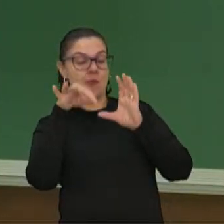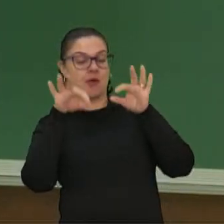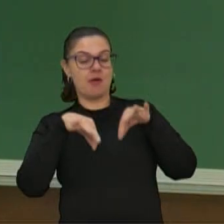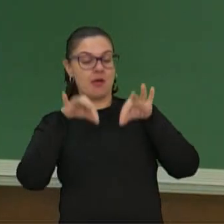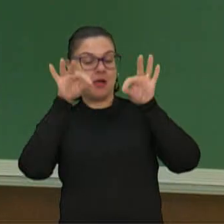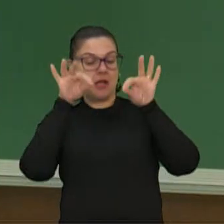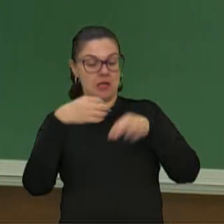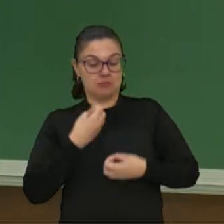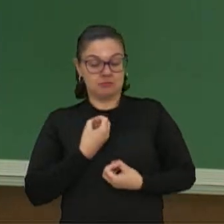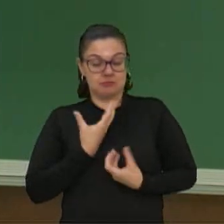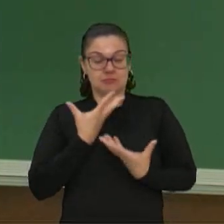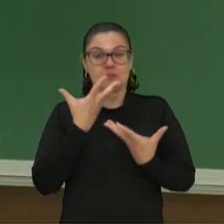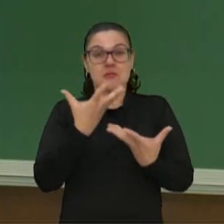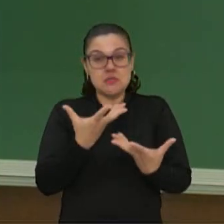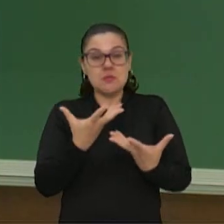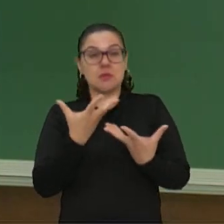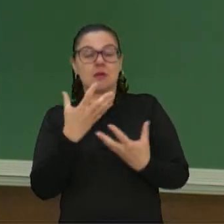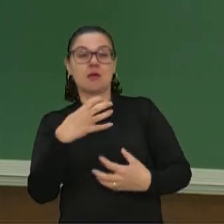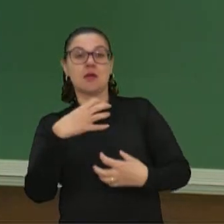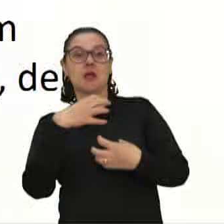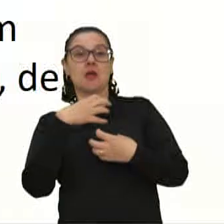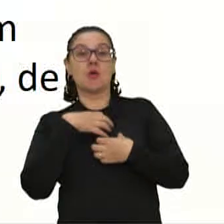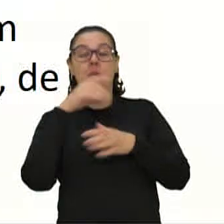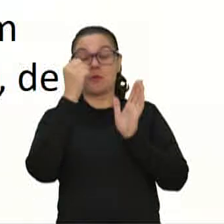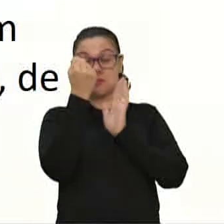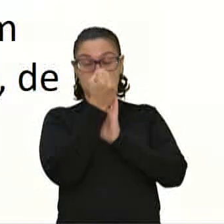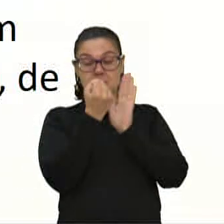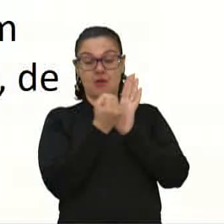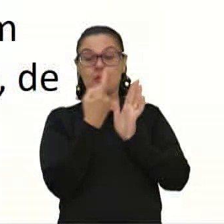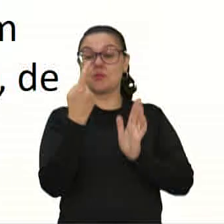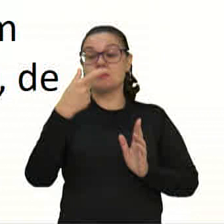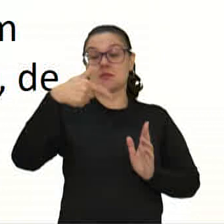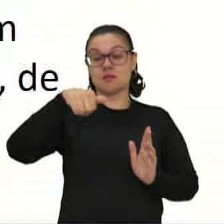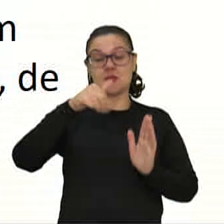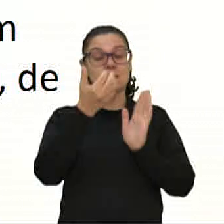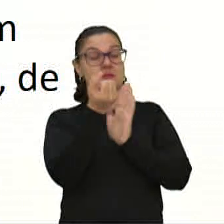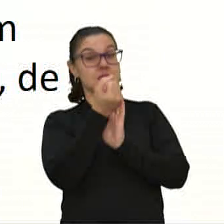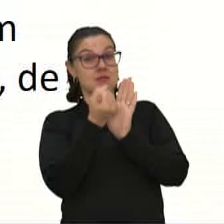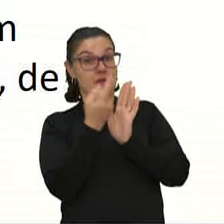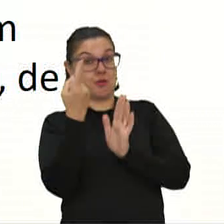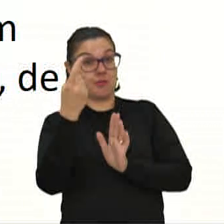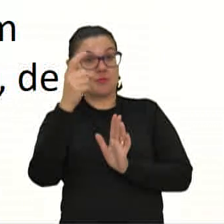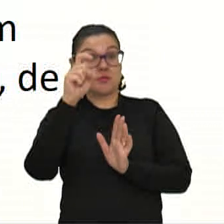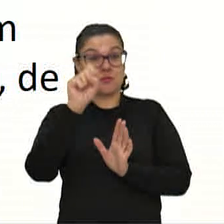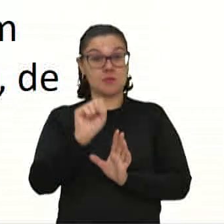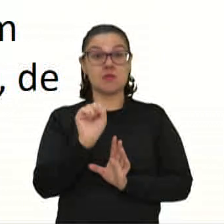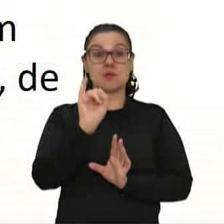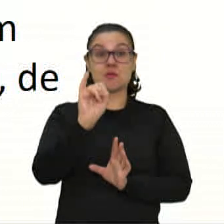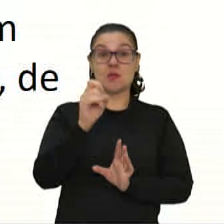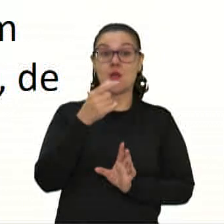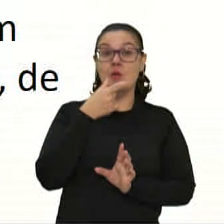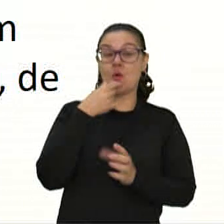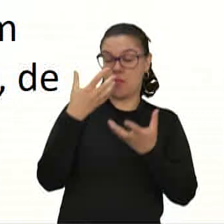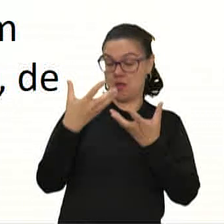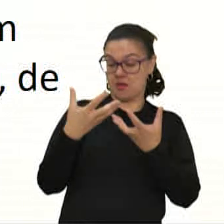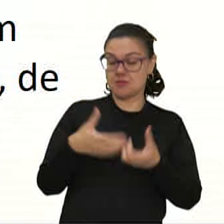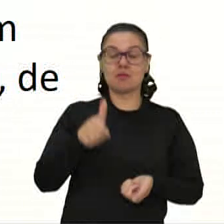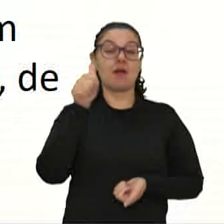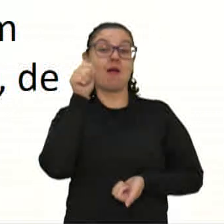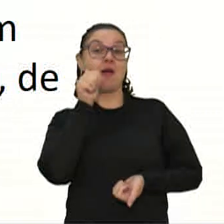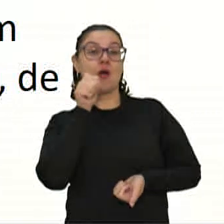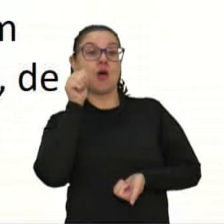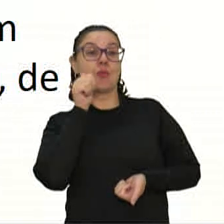para declarar-se remonta aos séculos 17 e 18. Caso o rapaz aceitasse a